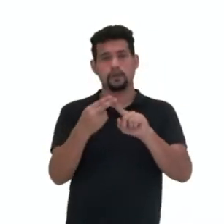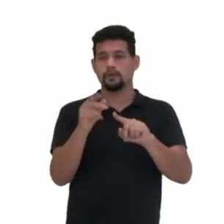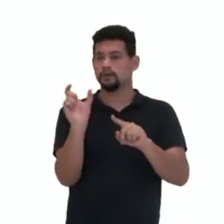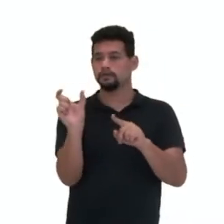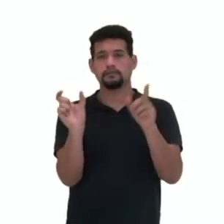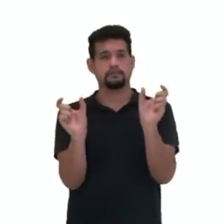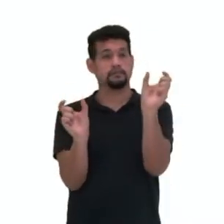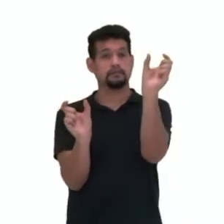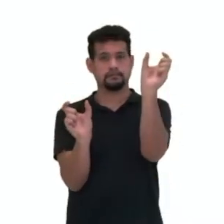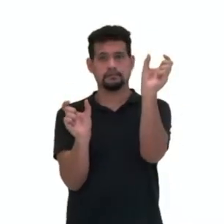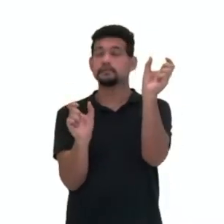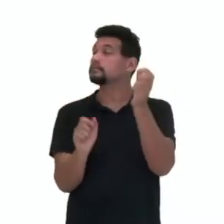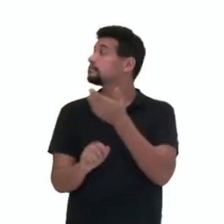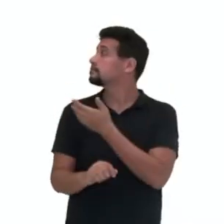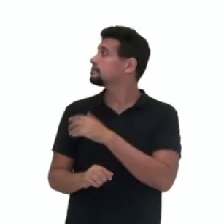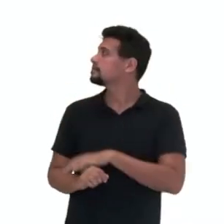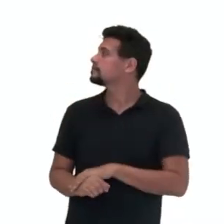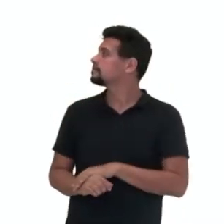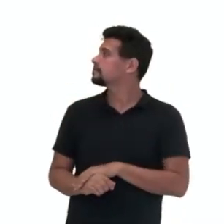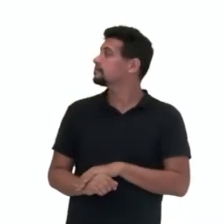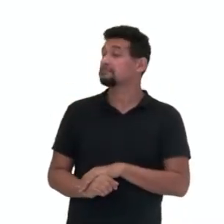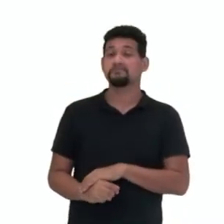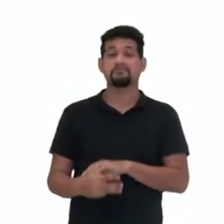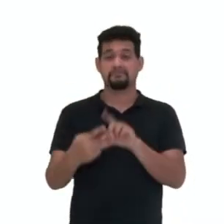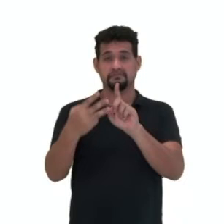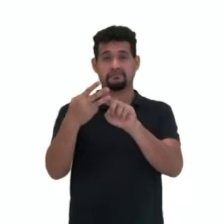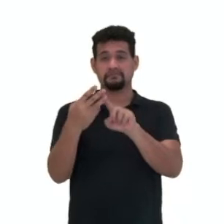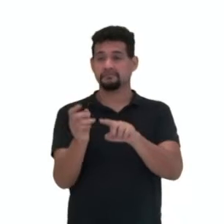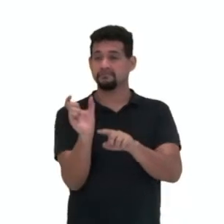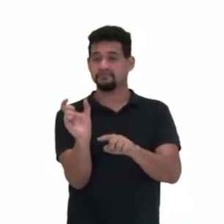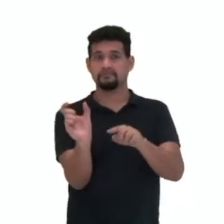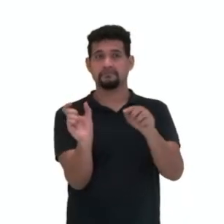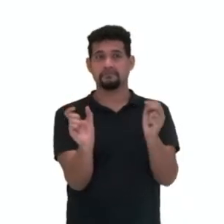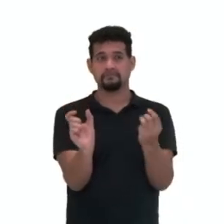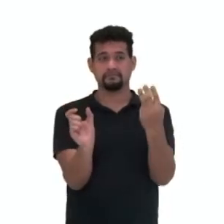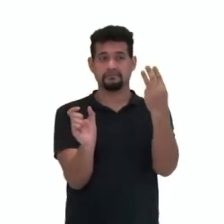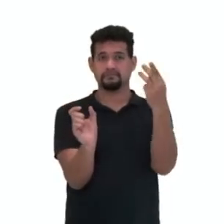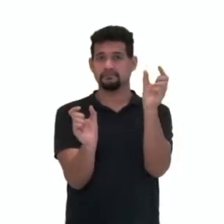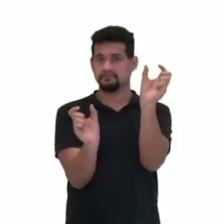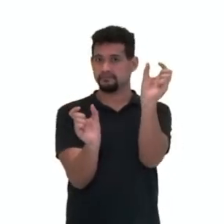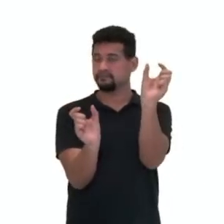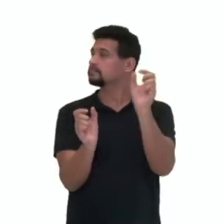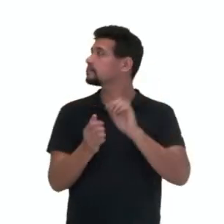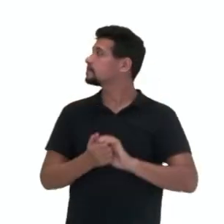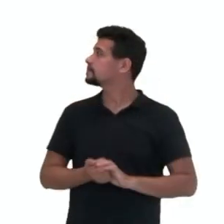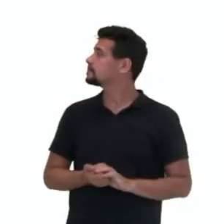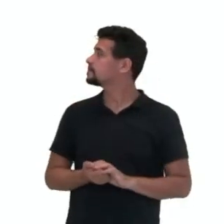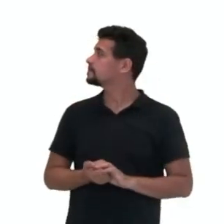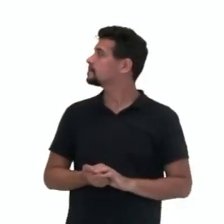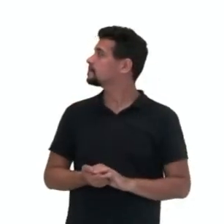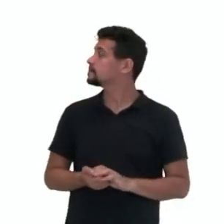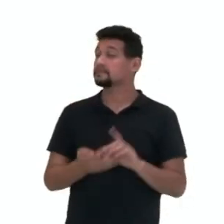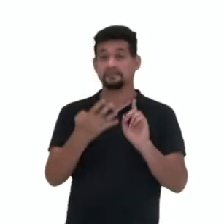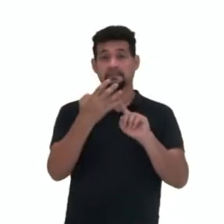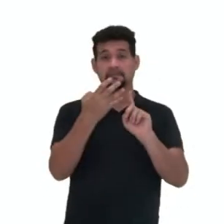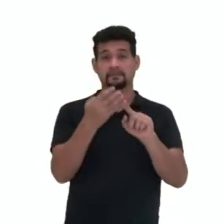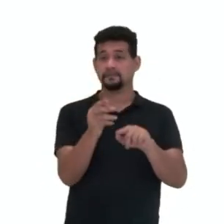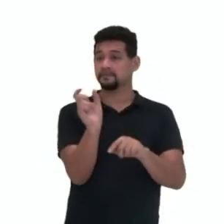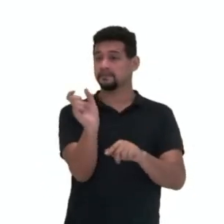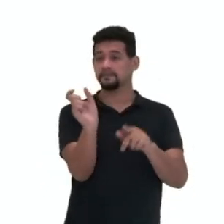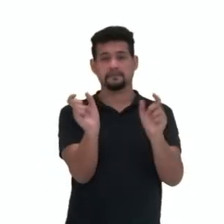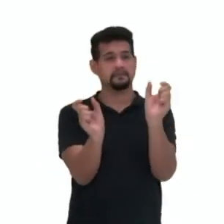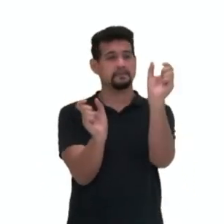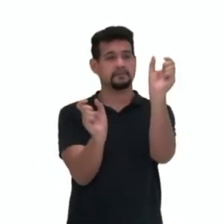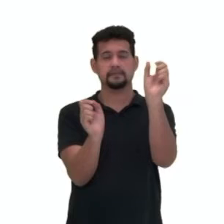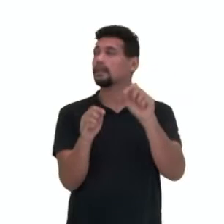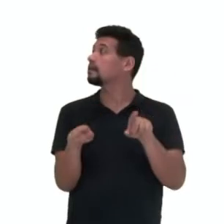espinocelular, número 2, o carcinoma de Merkel, esse número 3, o melanoma maligno, número 4,